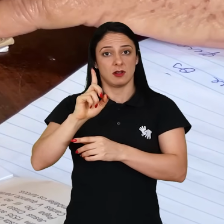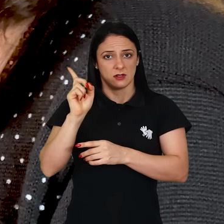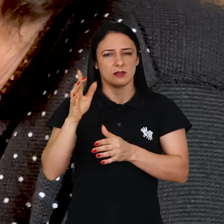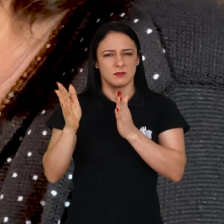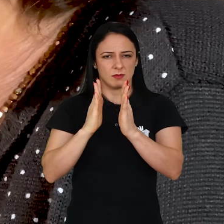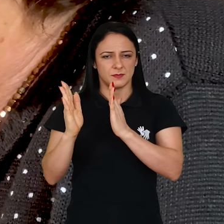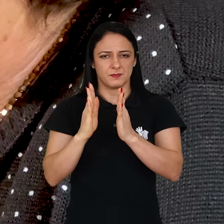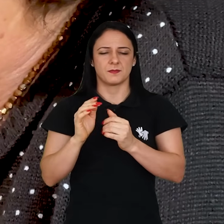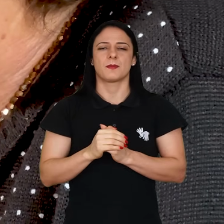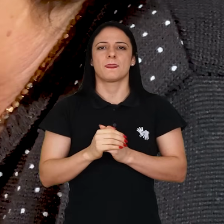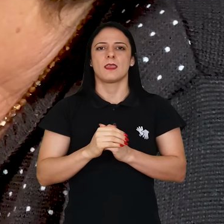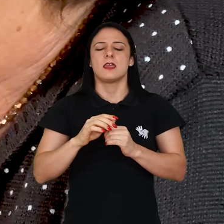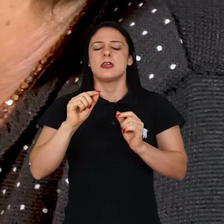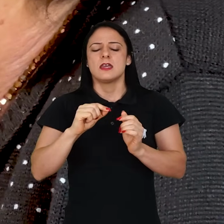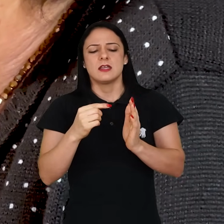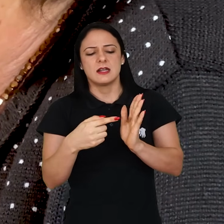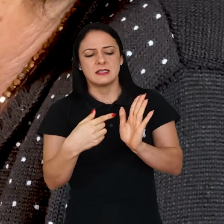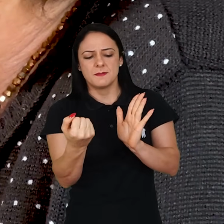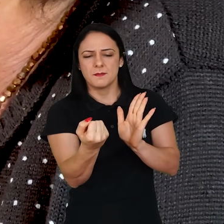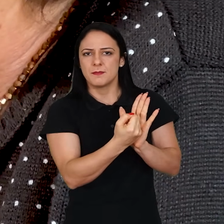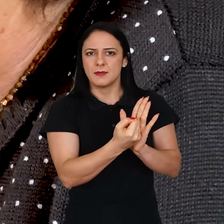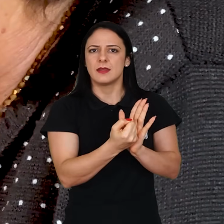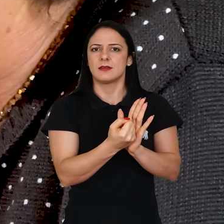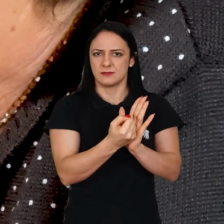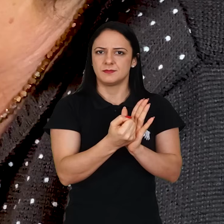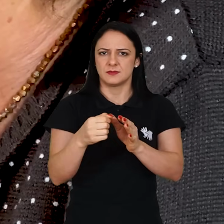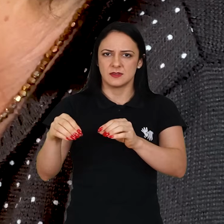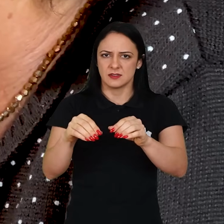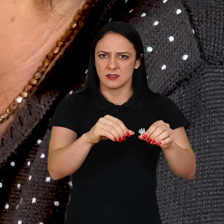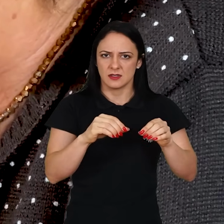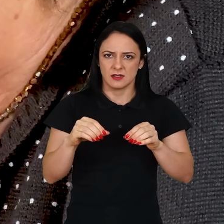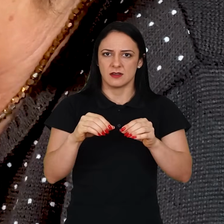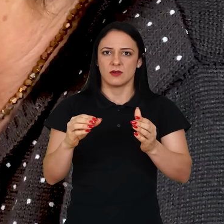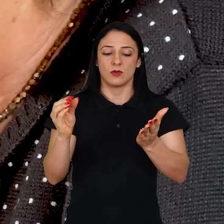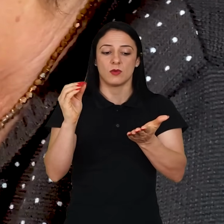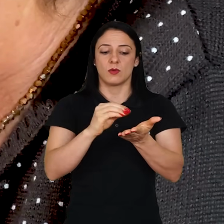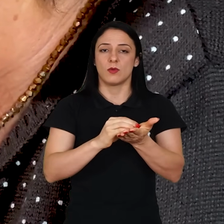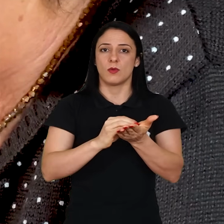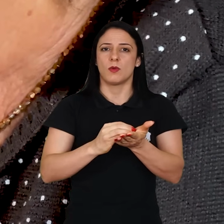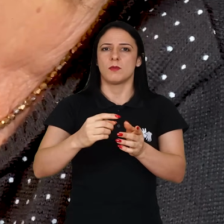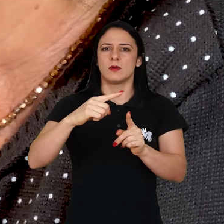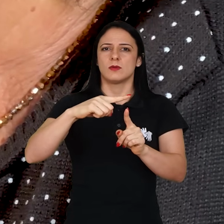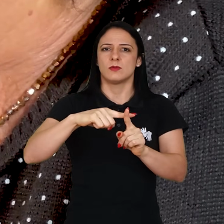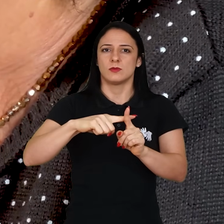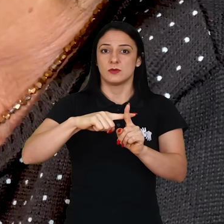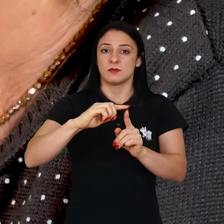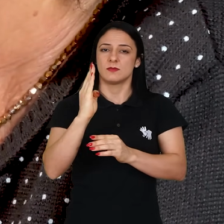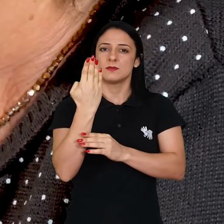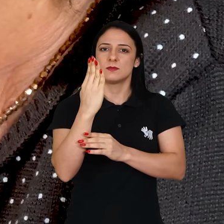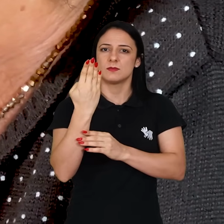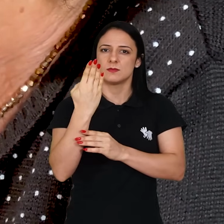povoado. Na demarcação, foi colocado um cruzeiro de 6 metros de altura de uma